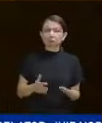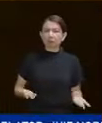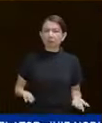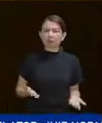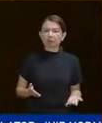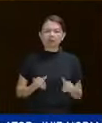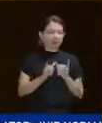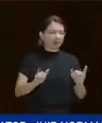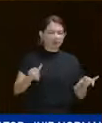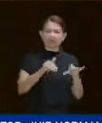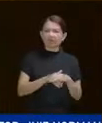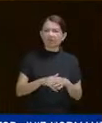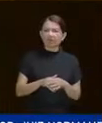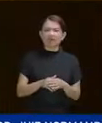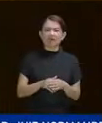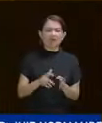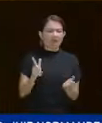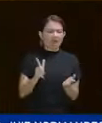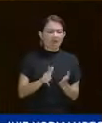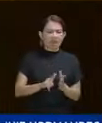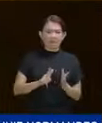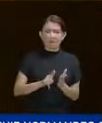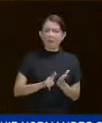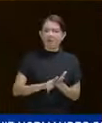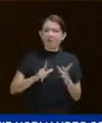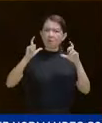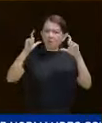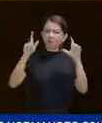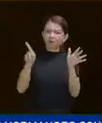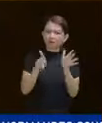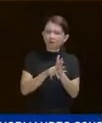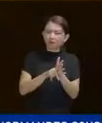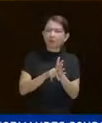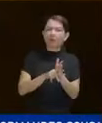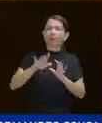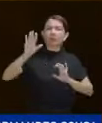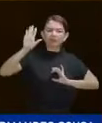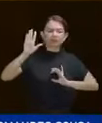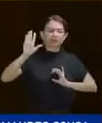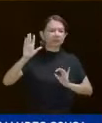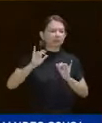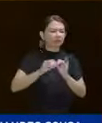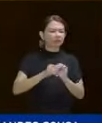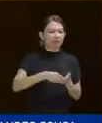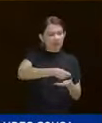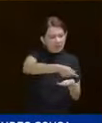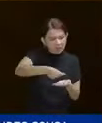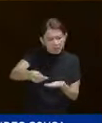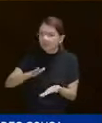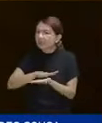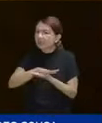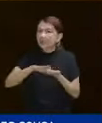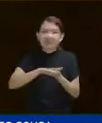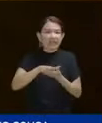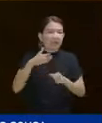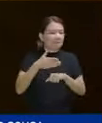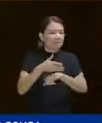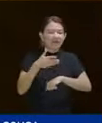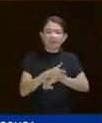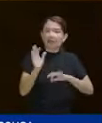ato, de não participar, nenhum santinho, nenhuma propaganda eleitoral, tá? E se